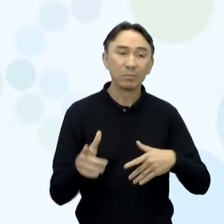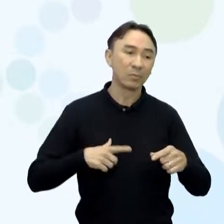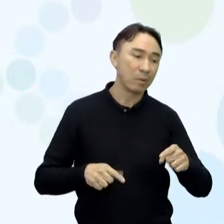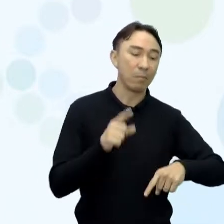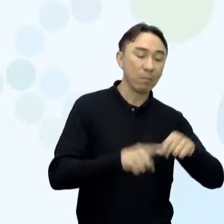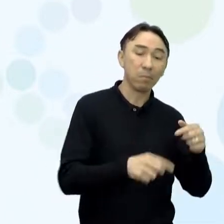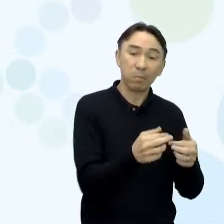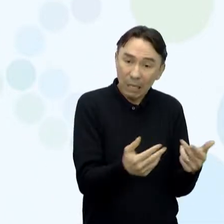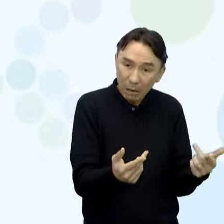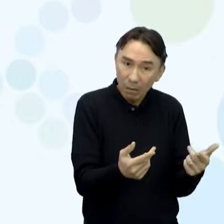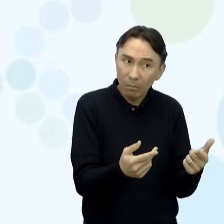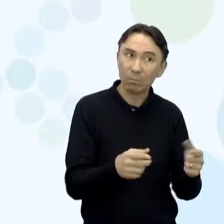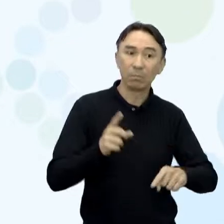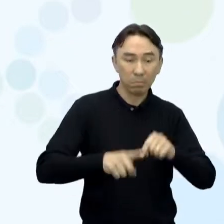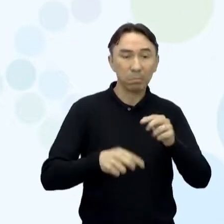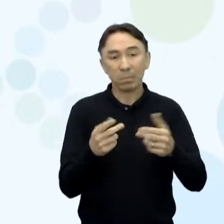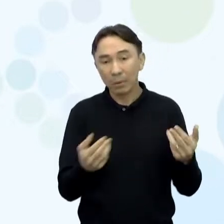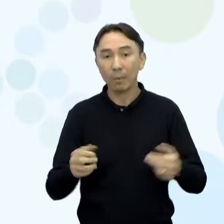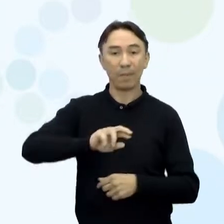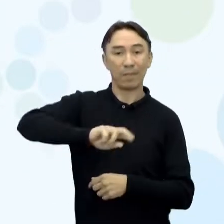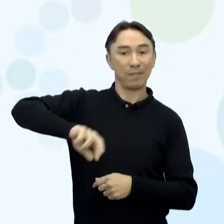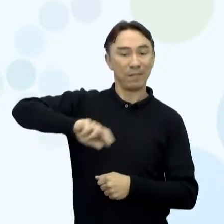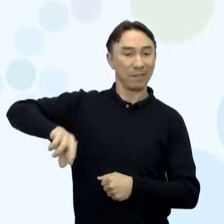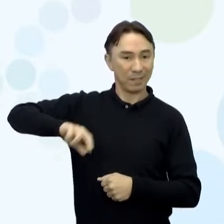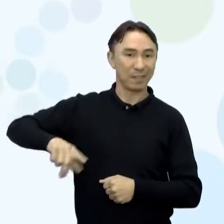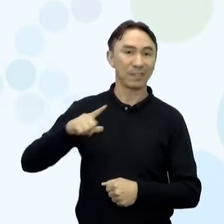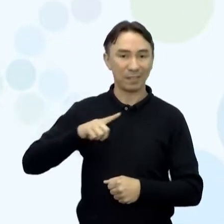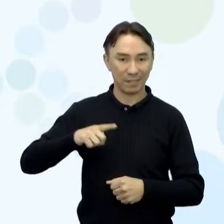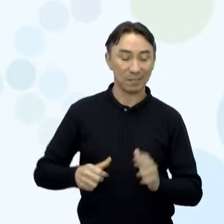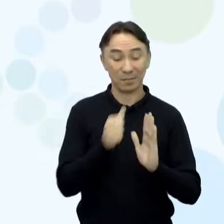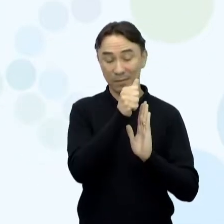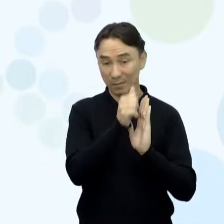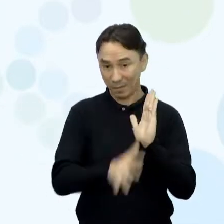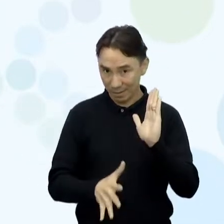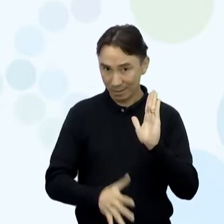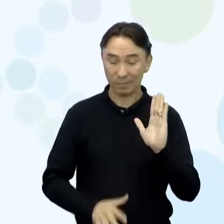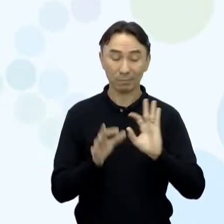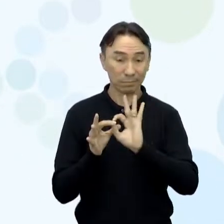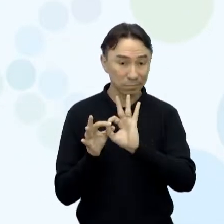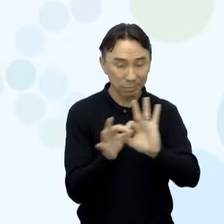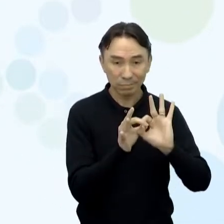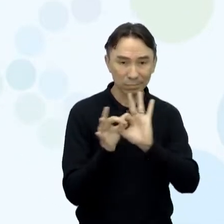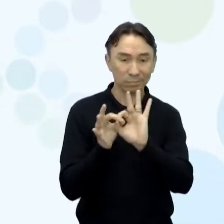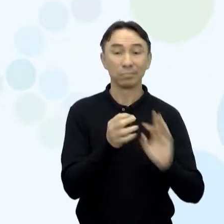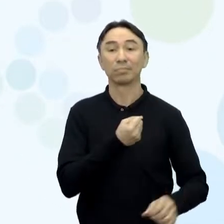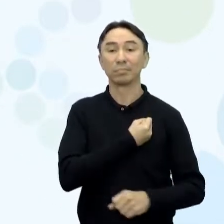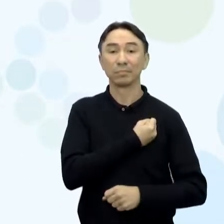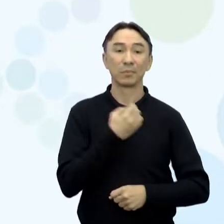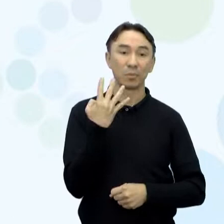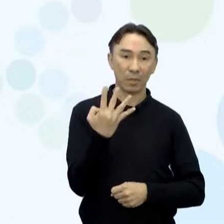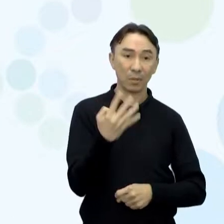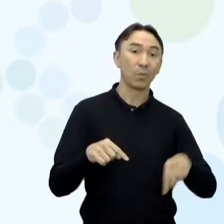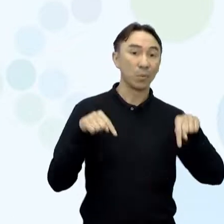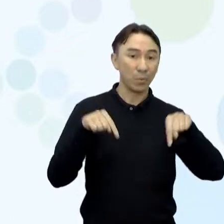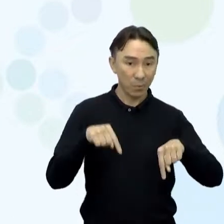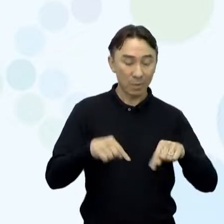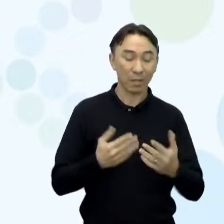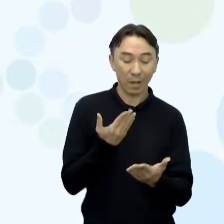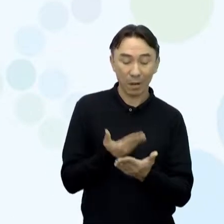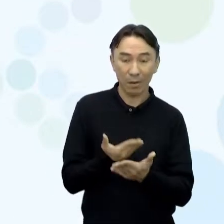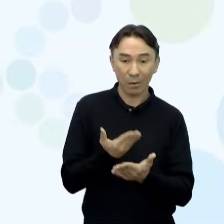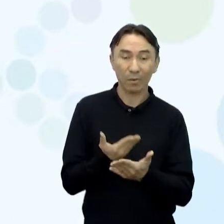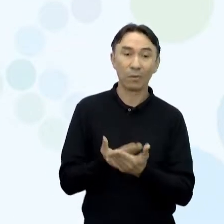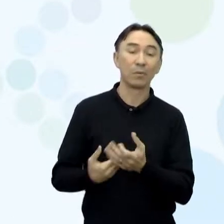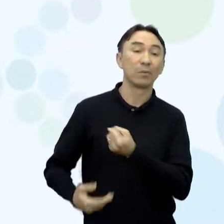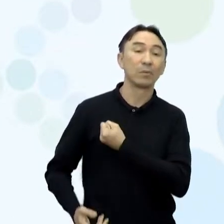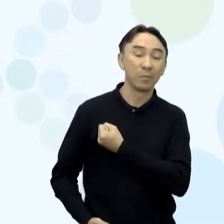atividade integrada número 4. Hoje teremos a aula número 5 e vamos falar